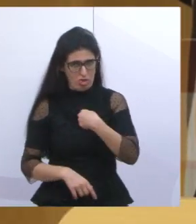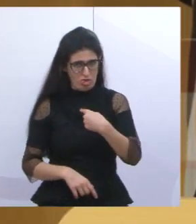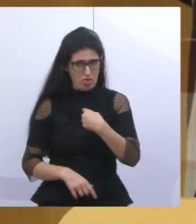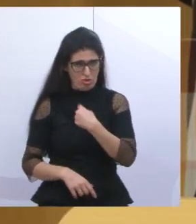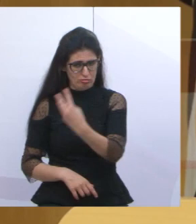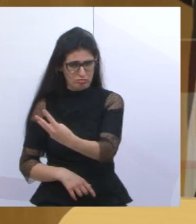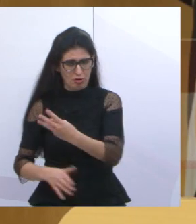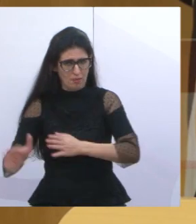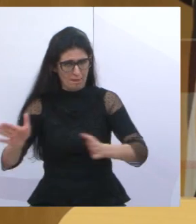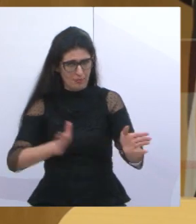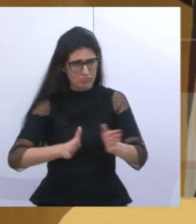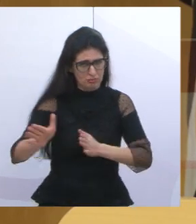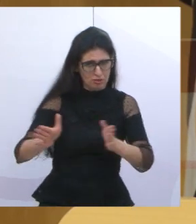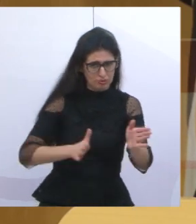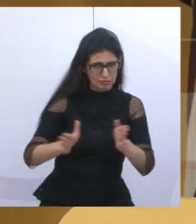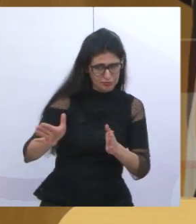mandatos.